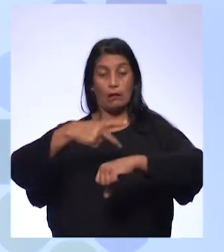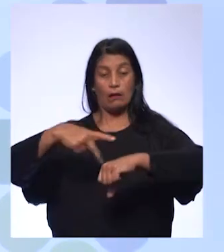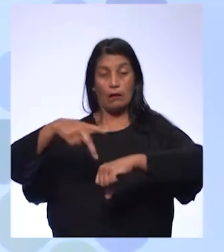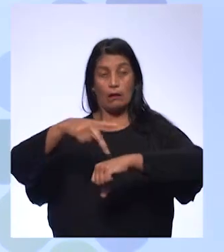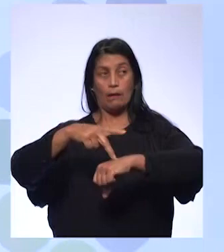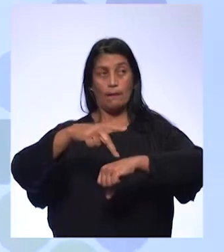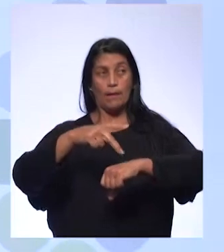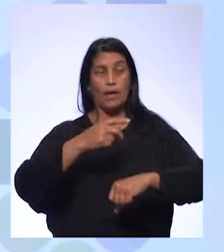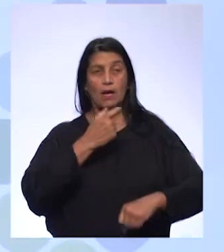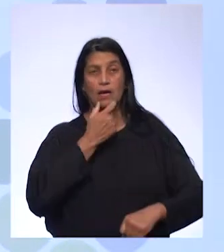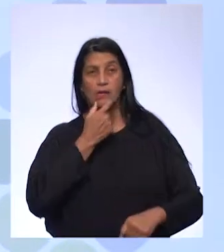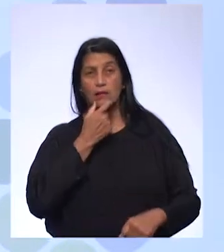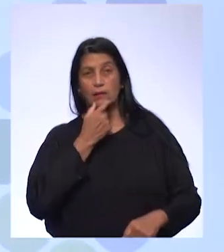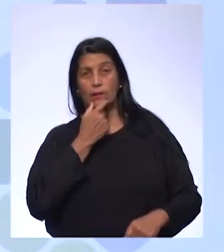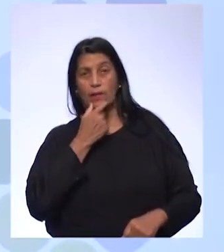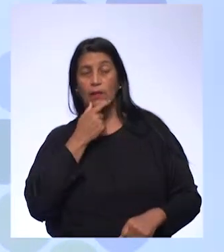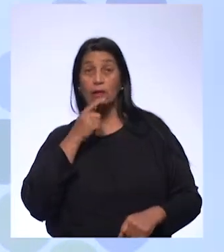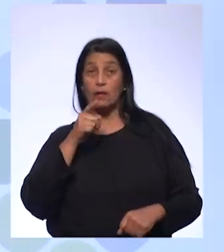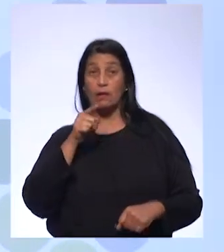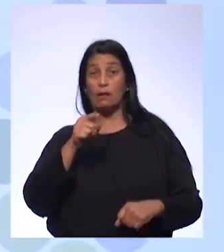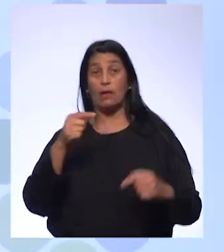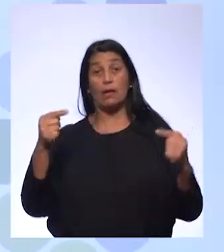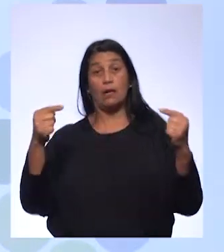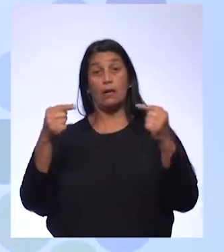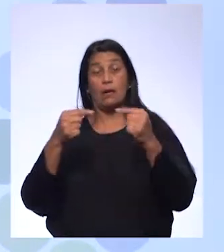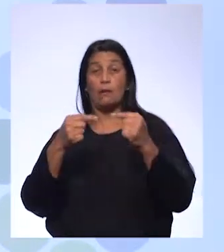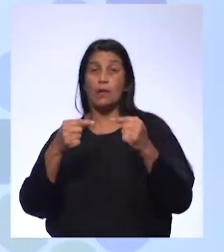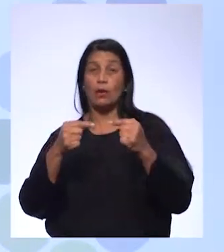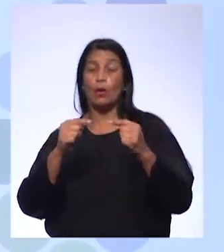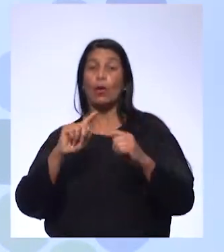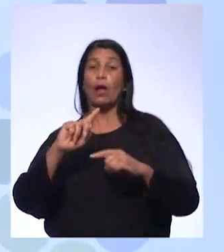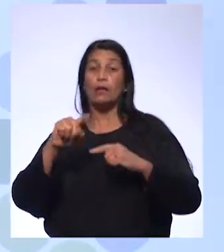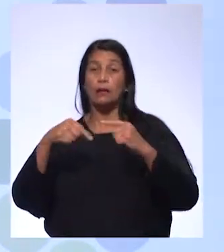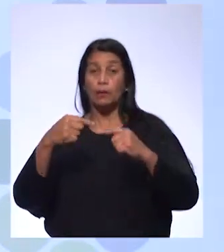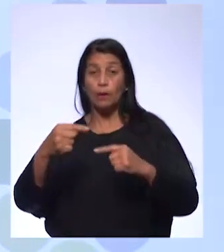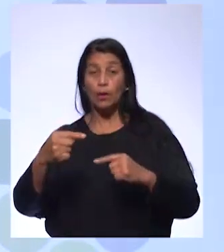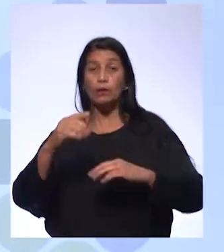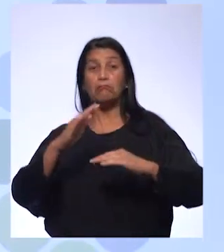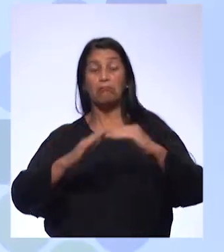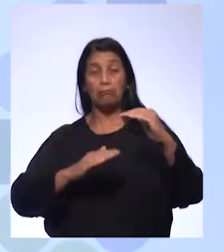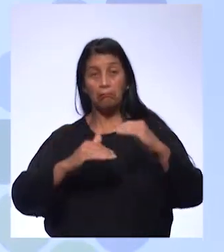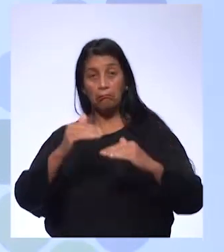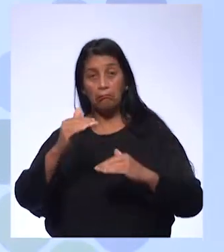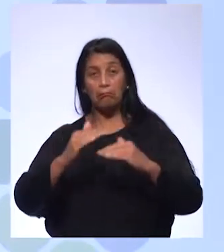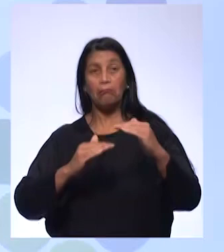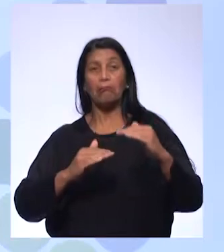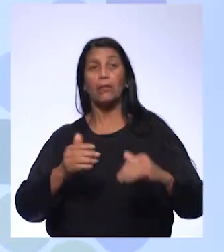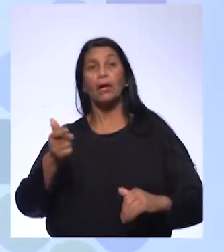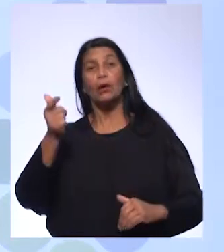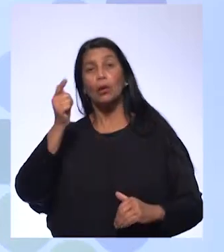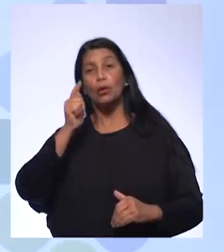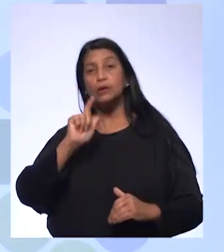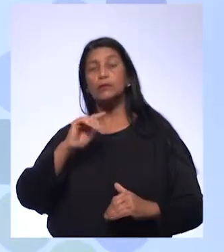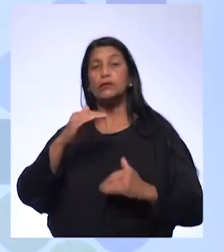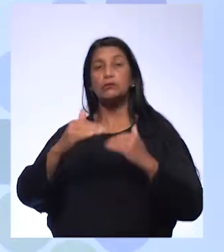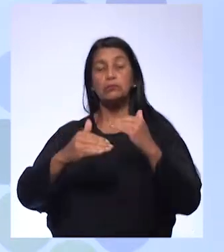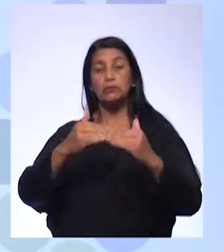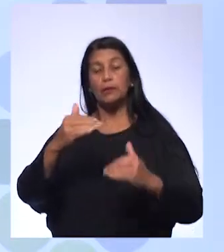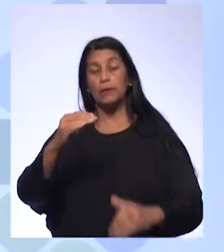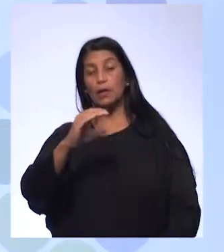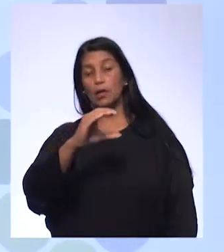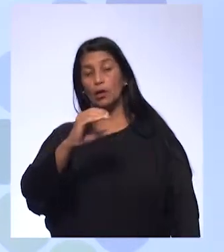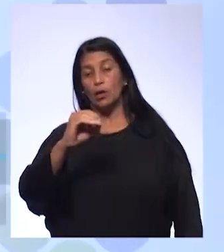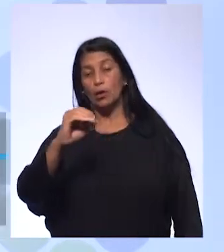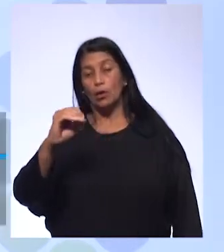uma teoria que ele aplicou, né? E se tornou prática. Inclusive, as cooperativas, que